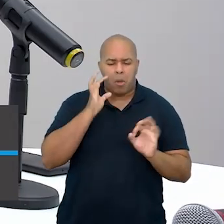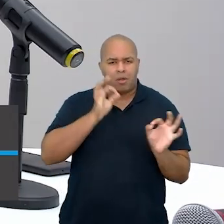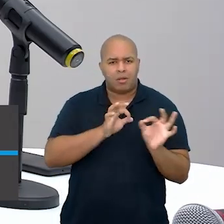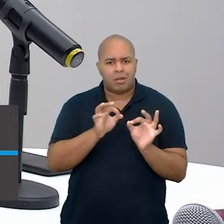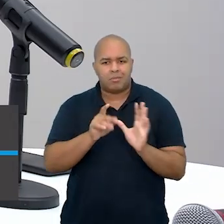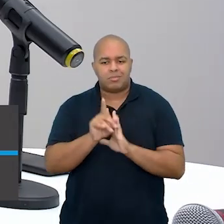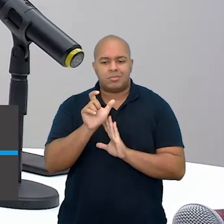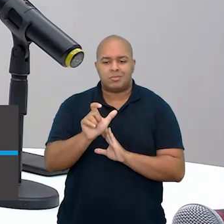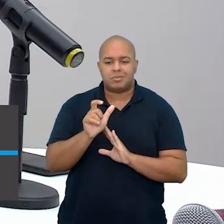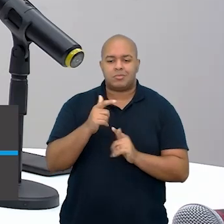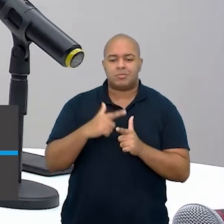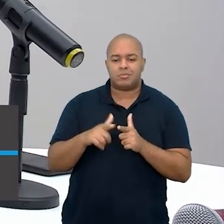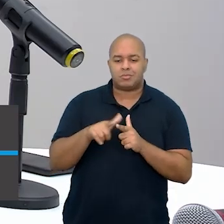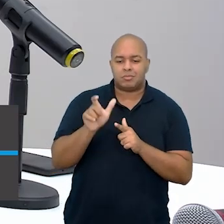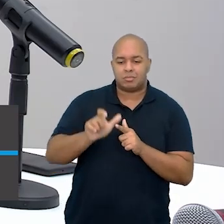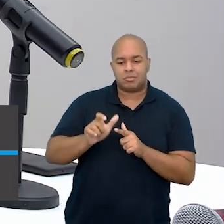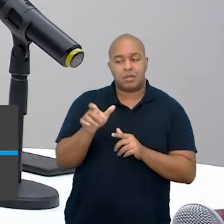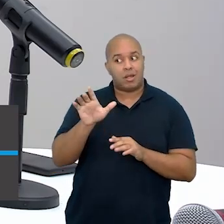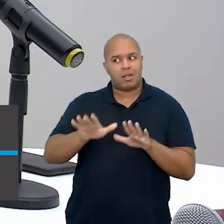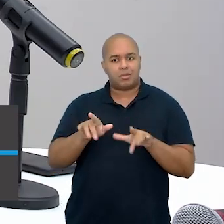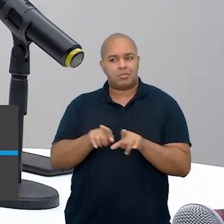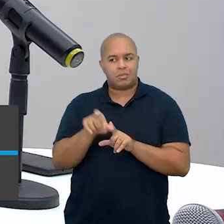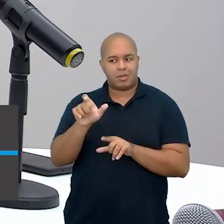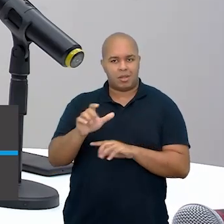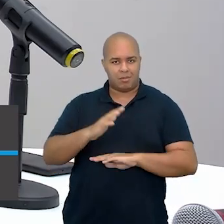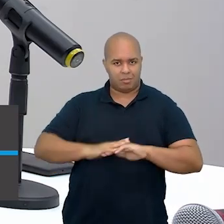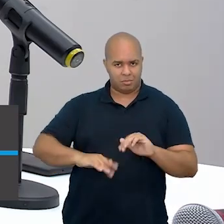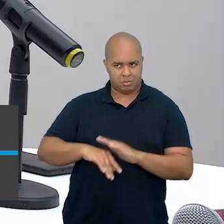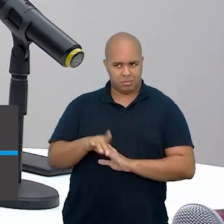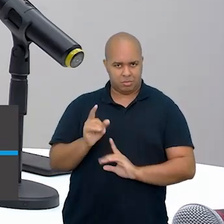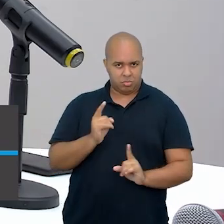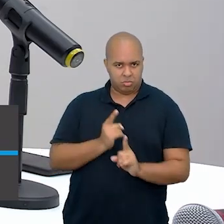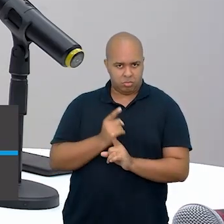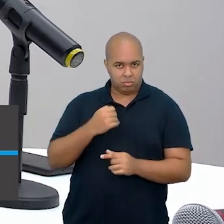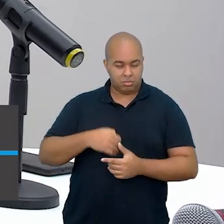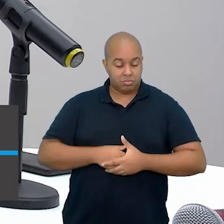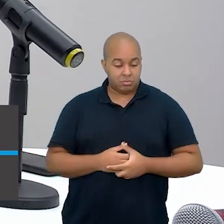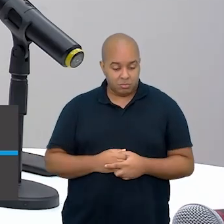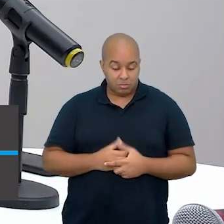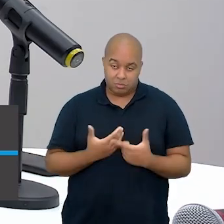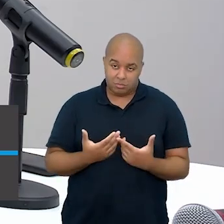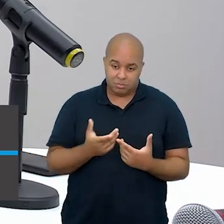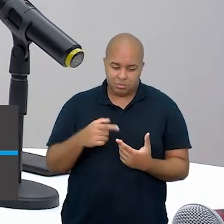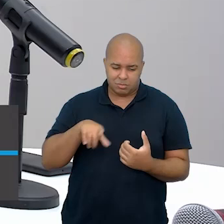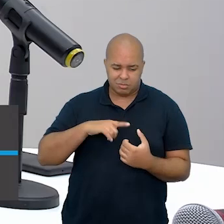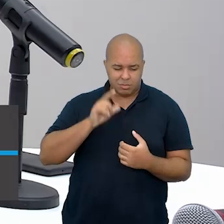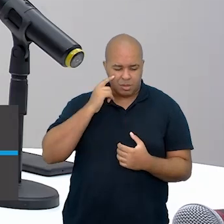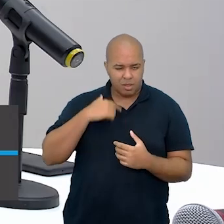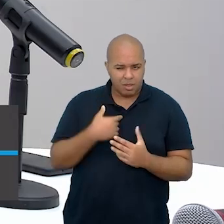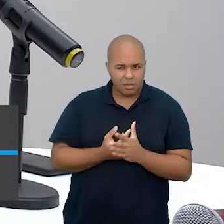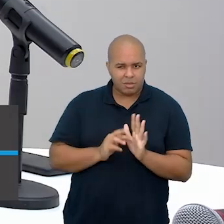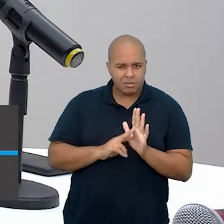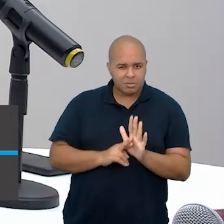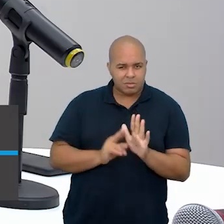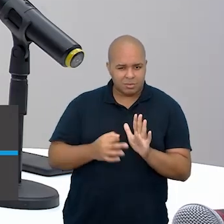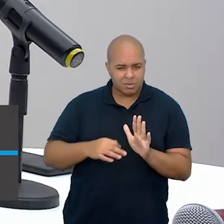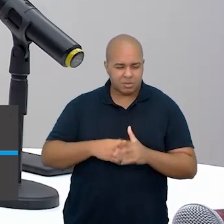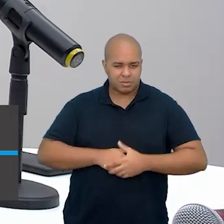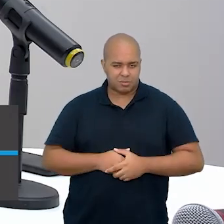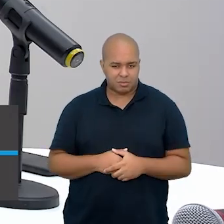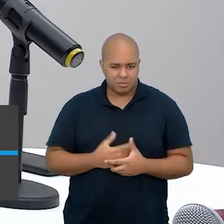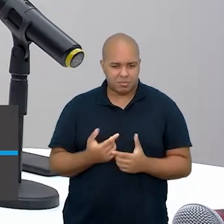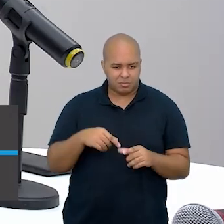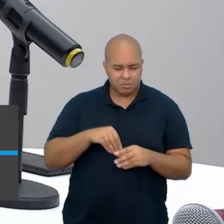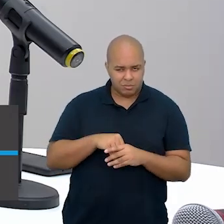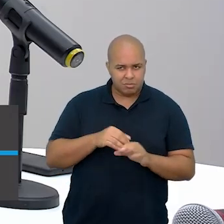priorizar esses problemas onde aquela habilidade vai aparecer, né? E nós temos muitos referenciais, né?